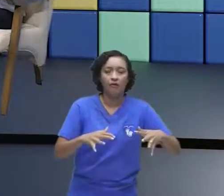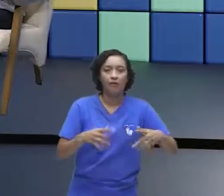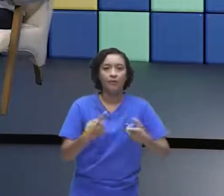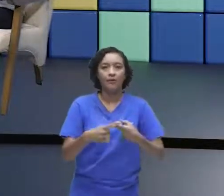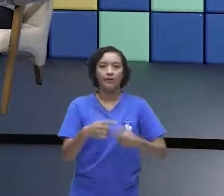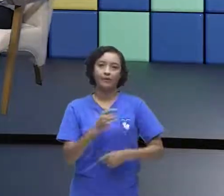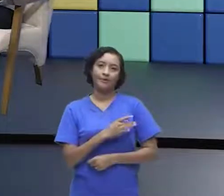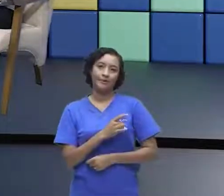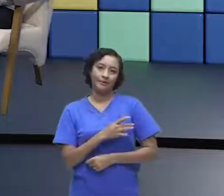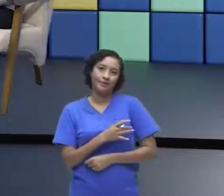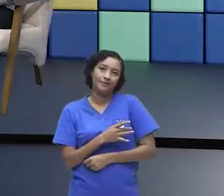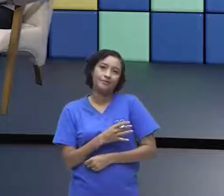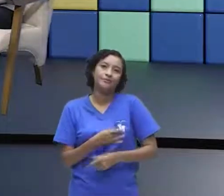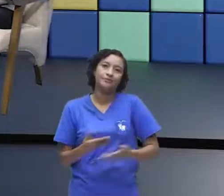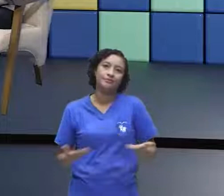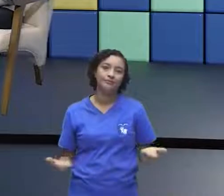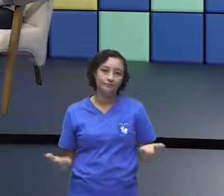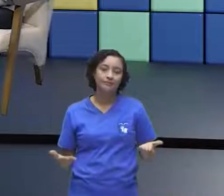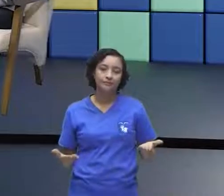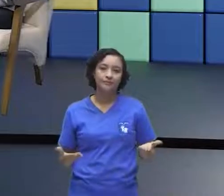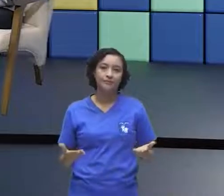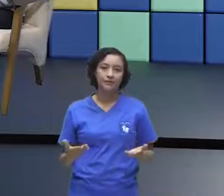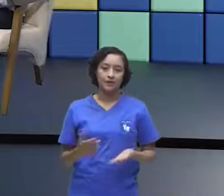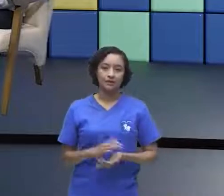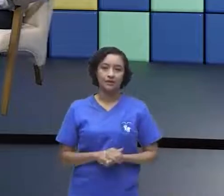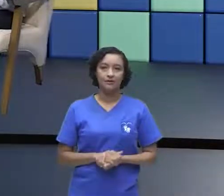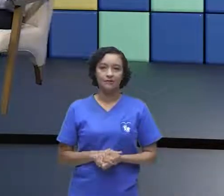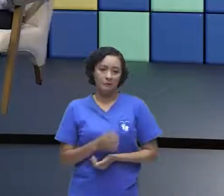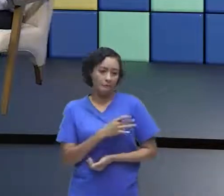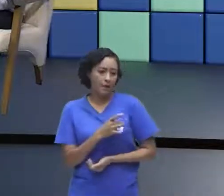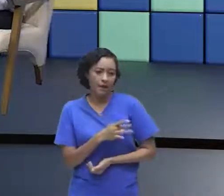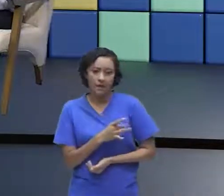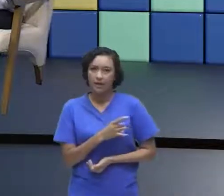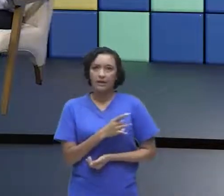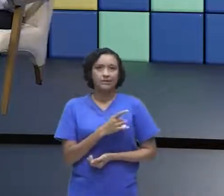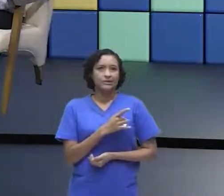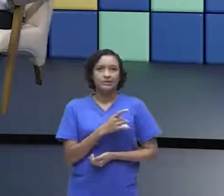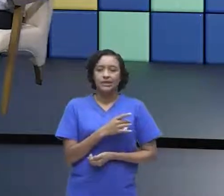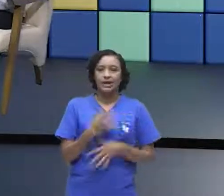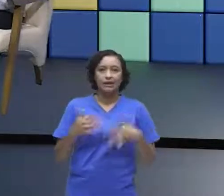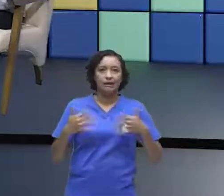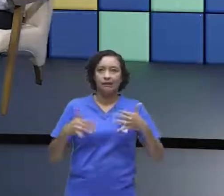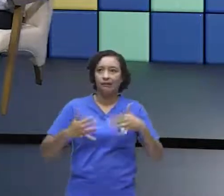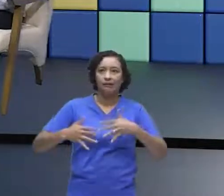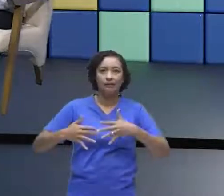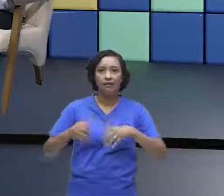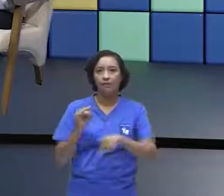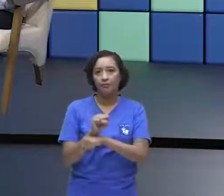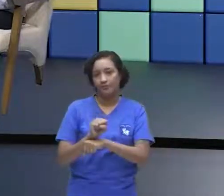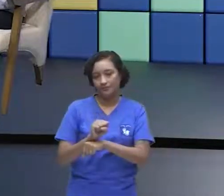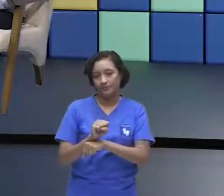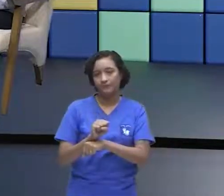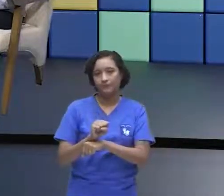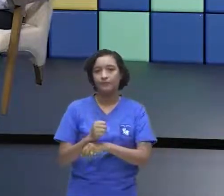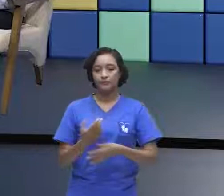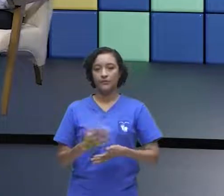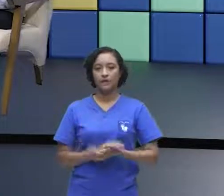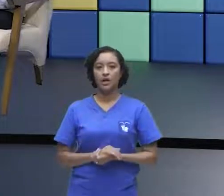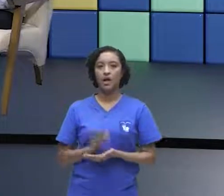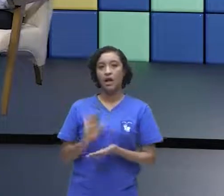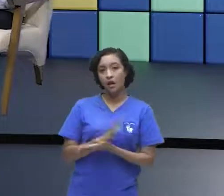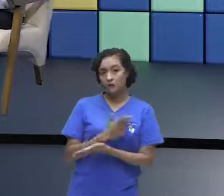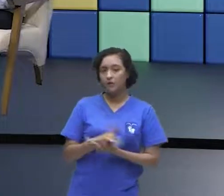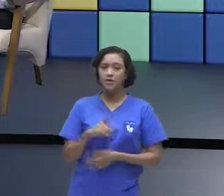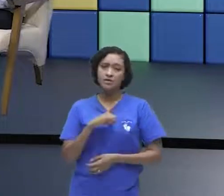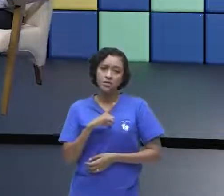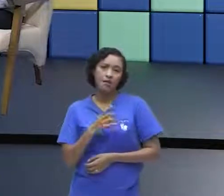era para ser feito ali, porque a gente travou, ficou com medo, né? E a gente tem, às vezes, né? Como você diz, esse medo do novo.